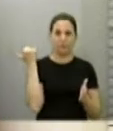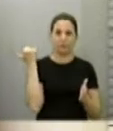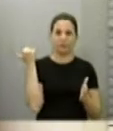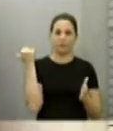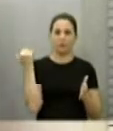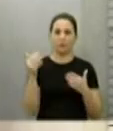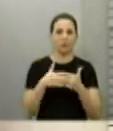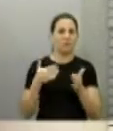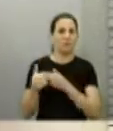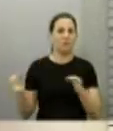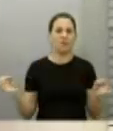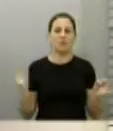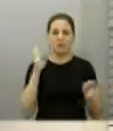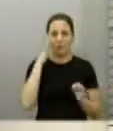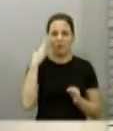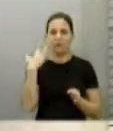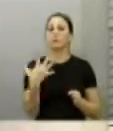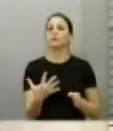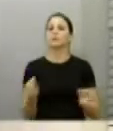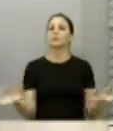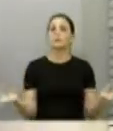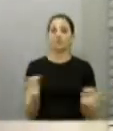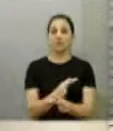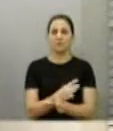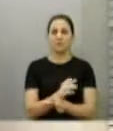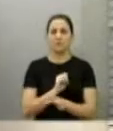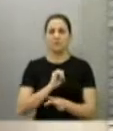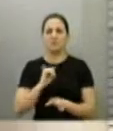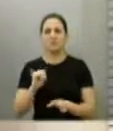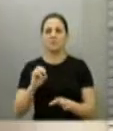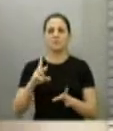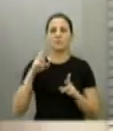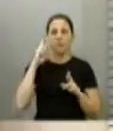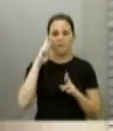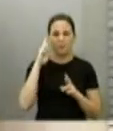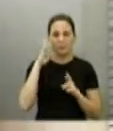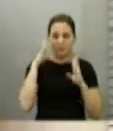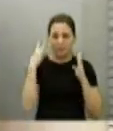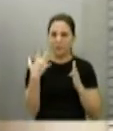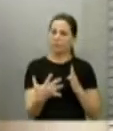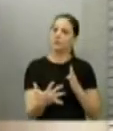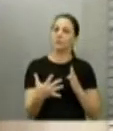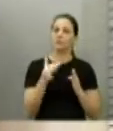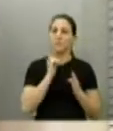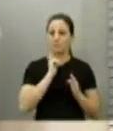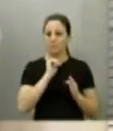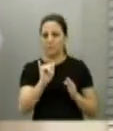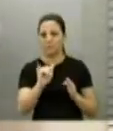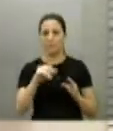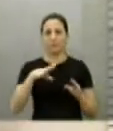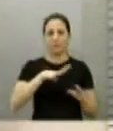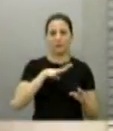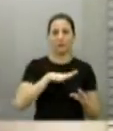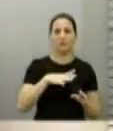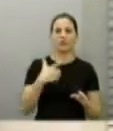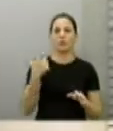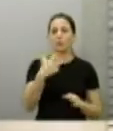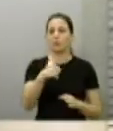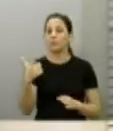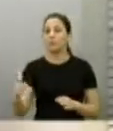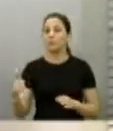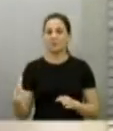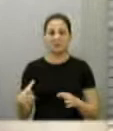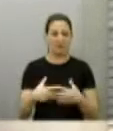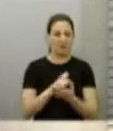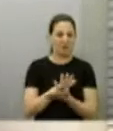dela. E se o resultado final dela, inclusive, for dizer para a cidade que não encontrou elementos para condenar aqueles que